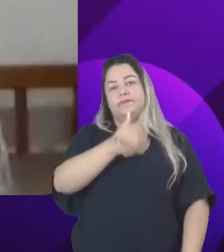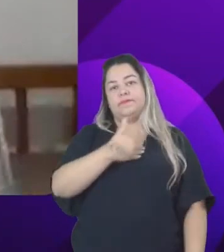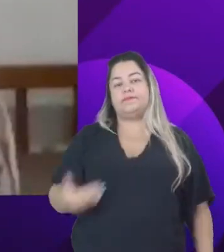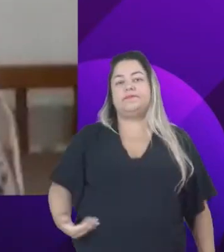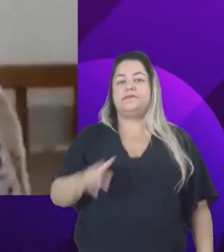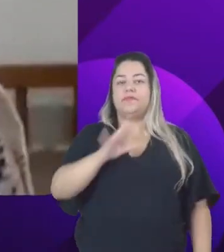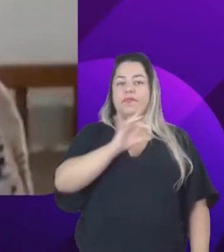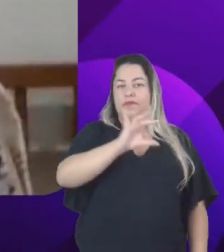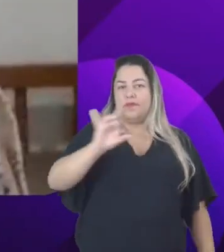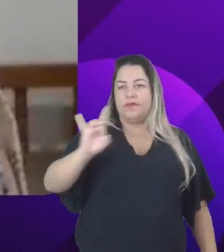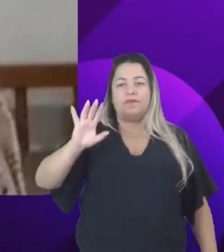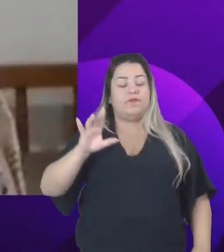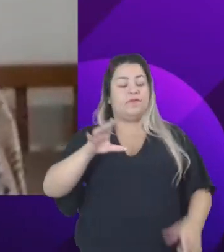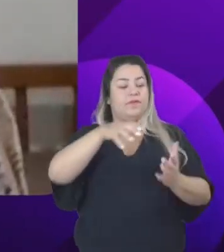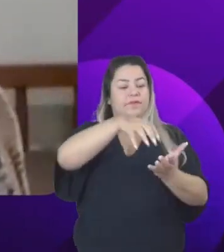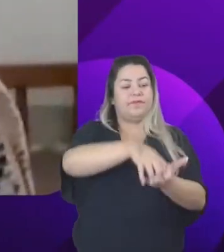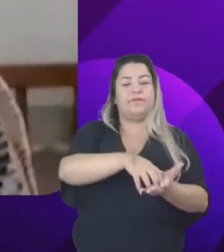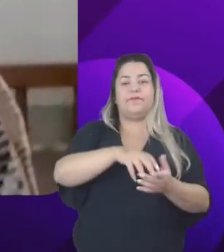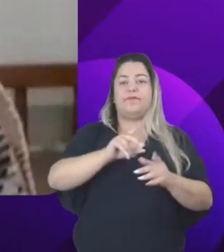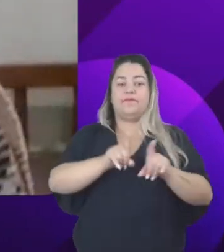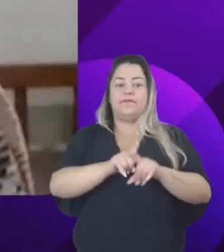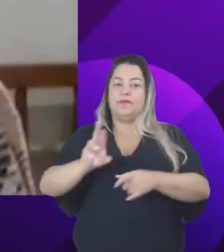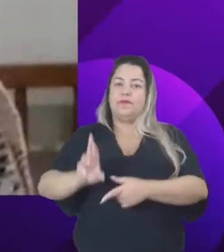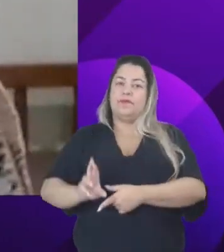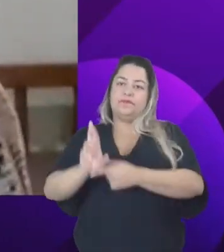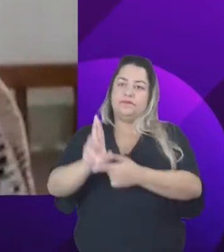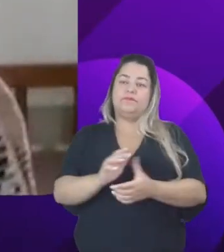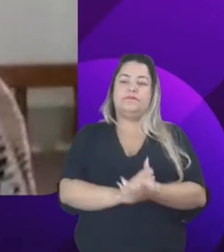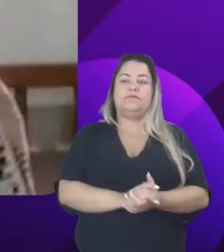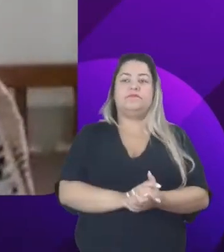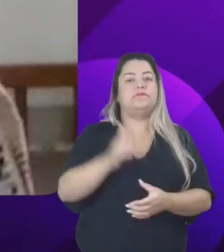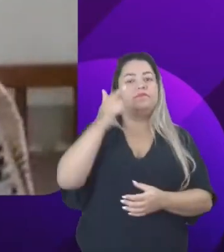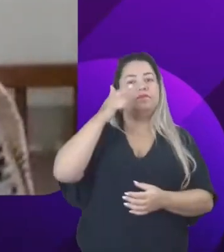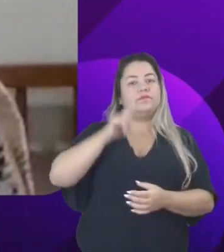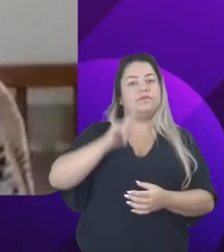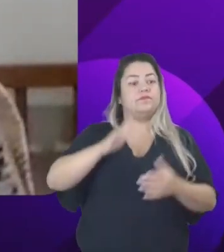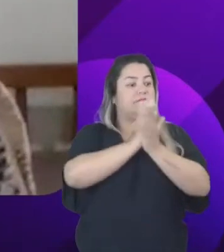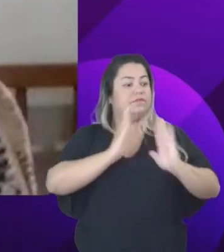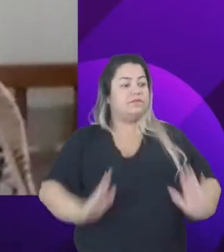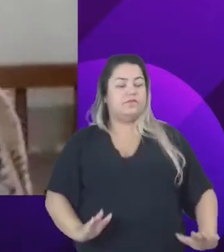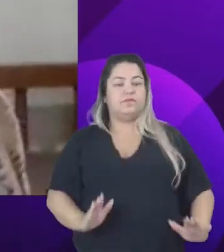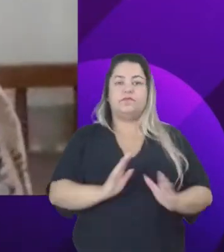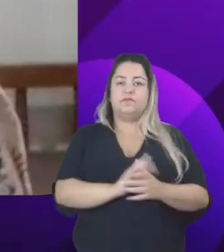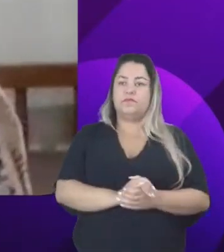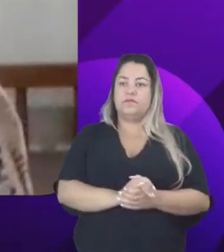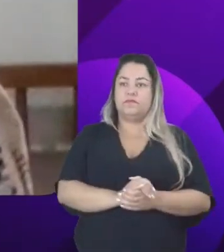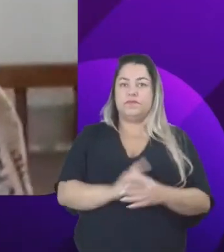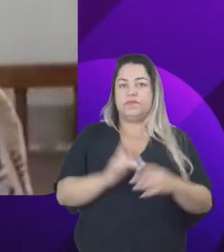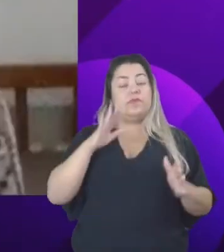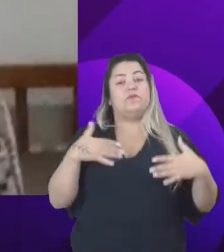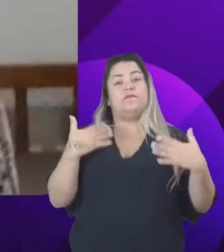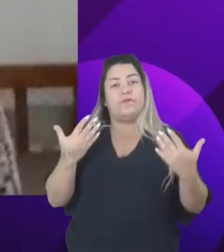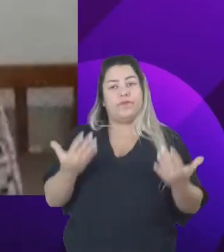um desses órgãos representa e que ela consiga, então, romper com a situação de